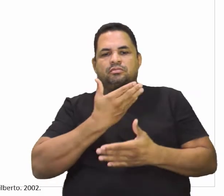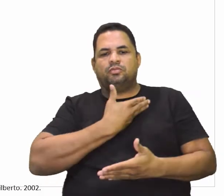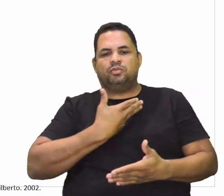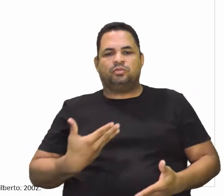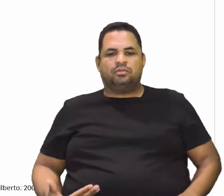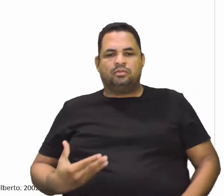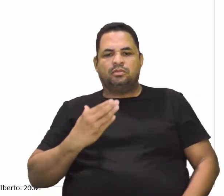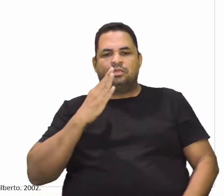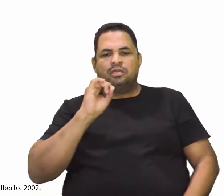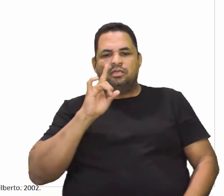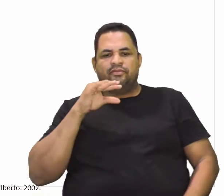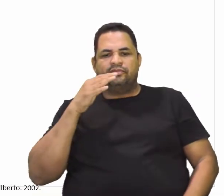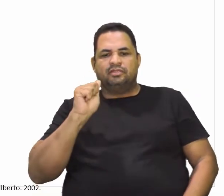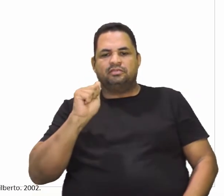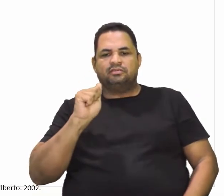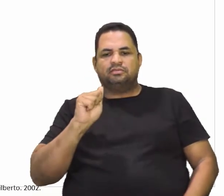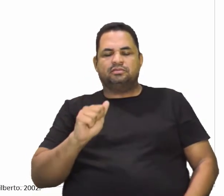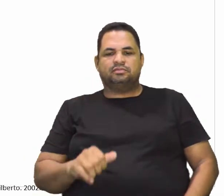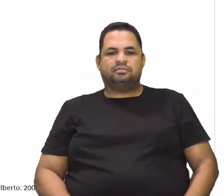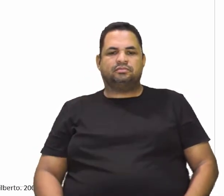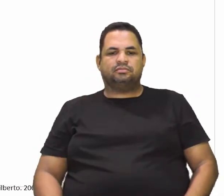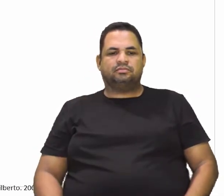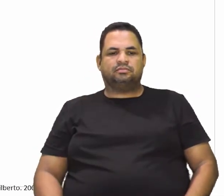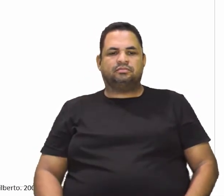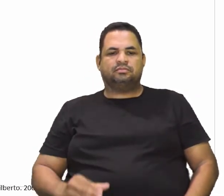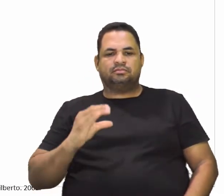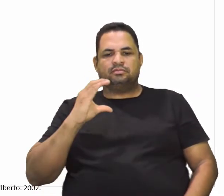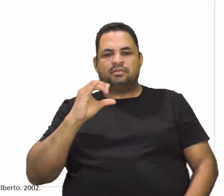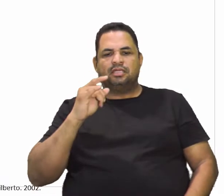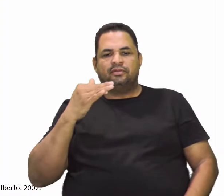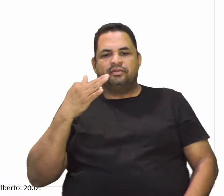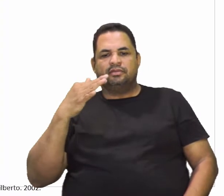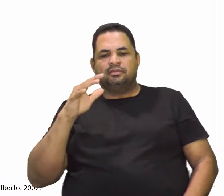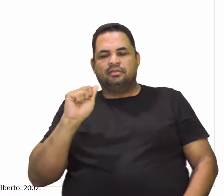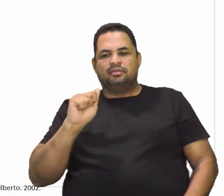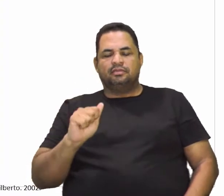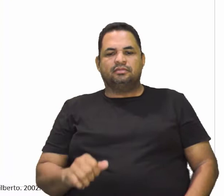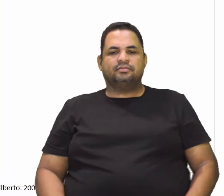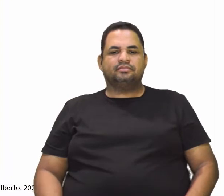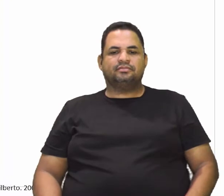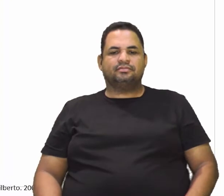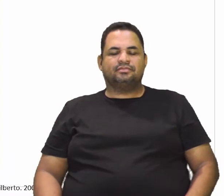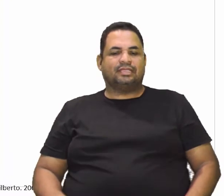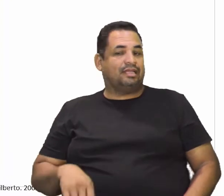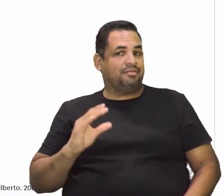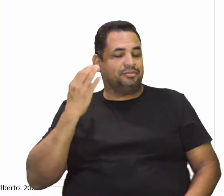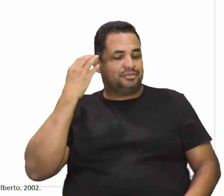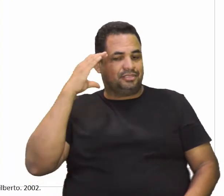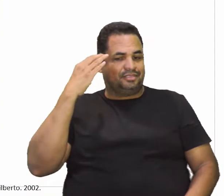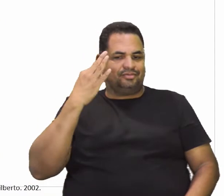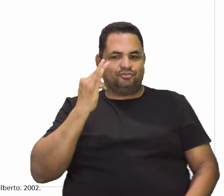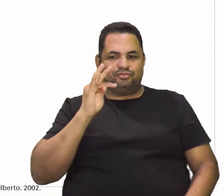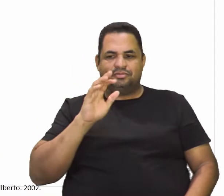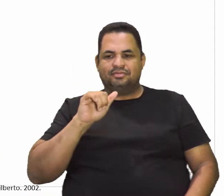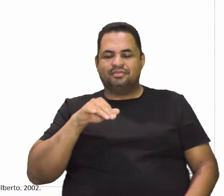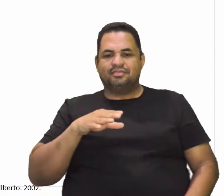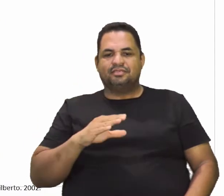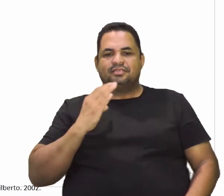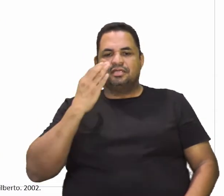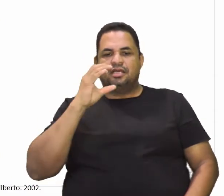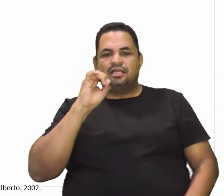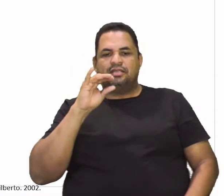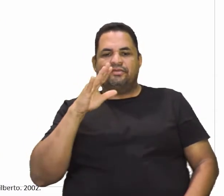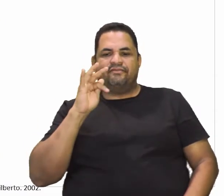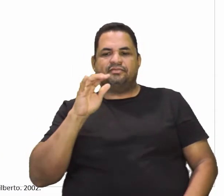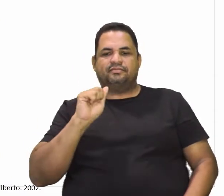por califas. Não é o califa do El Chan, não. O califa tá de... Não é aquela da música do Chan, não, tá? Os califas